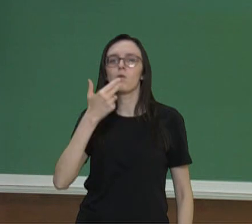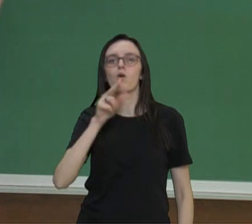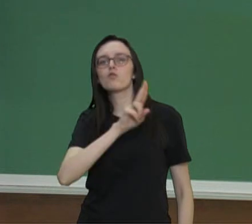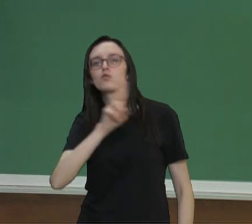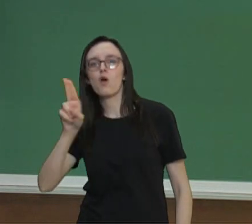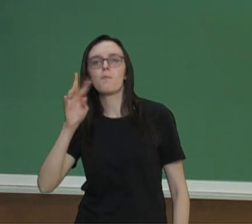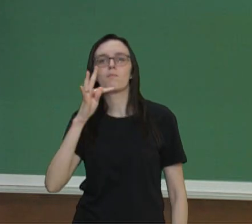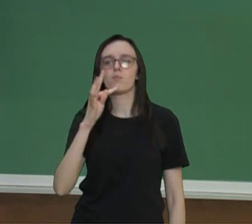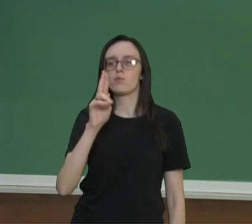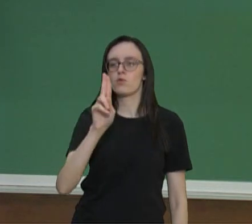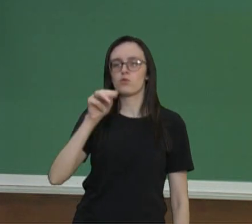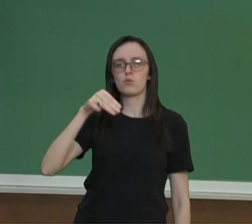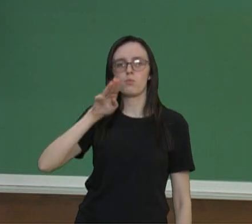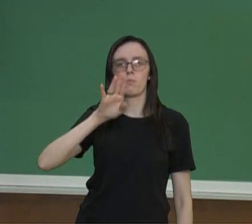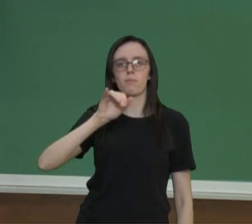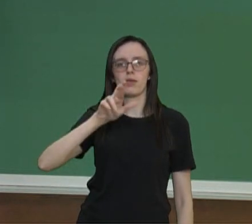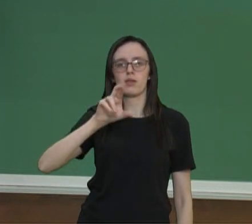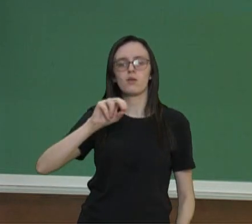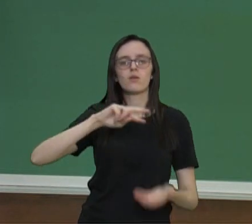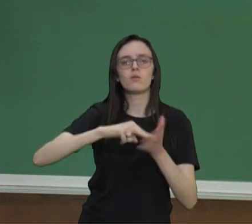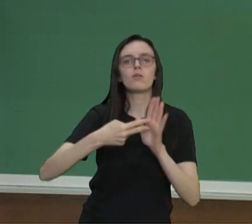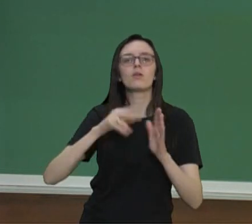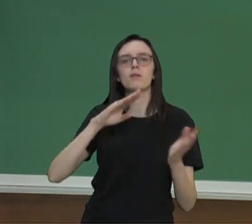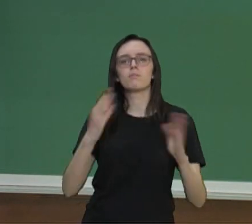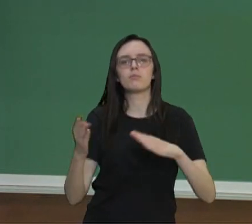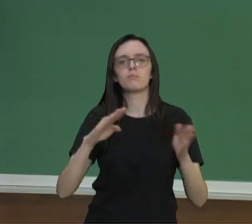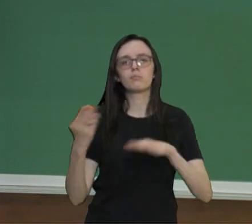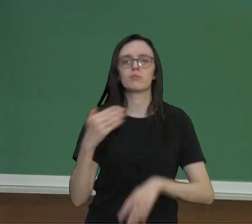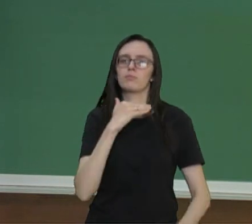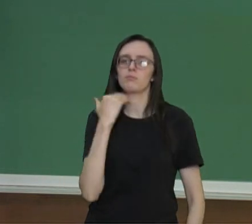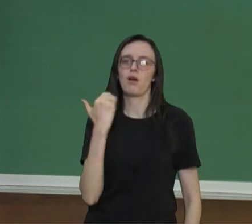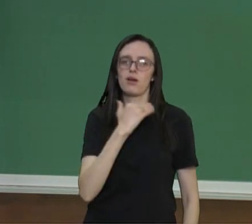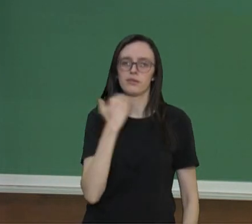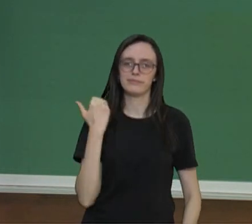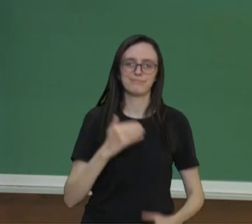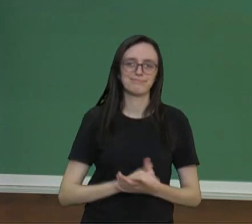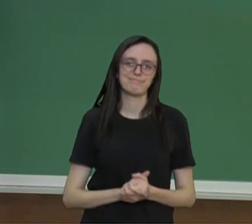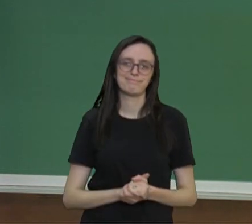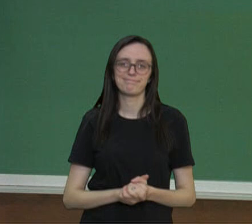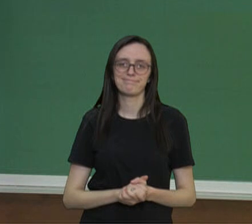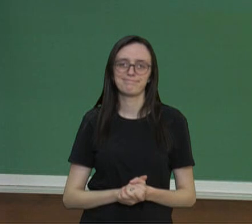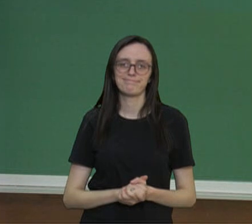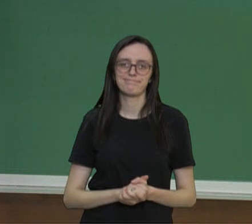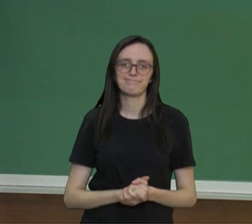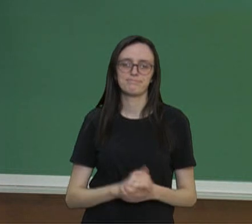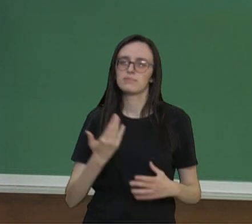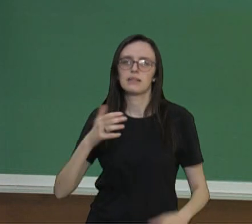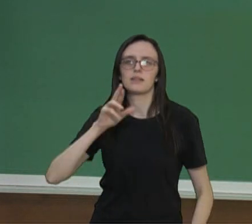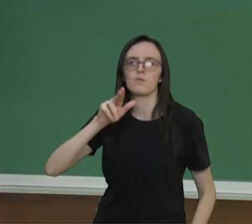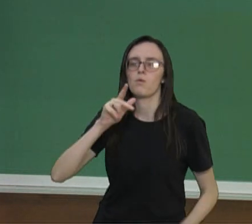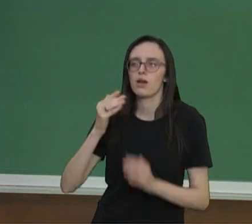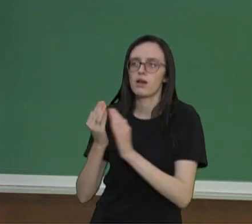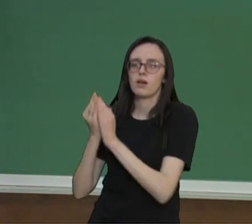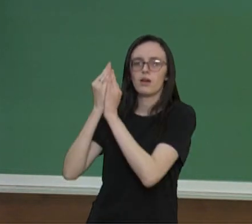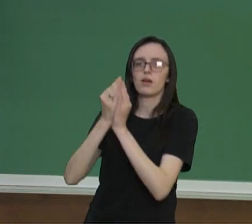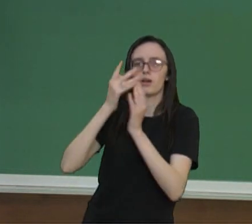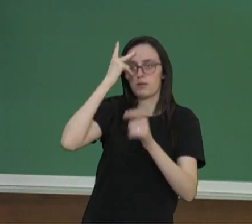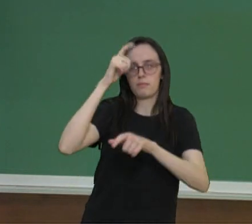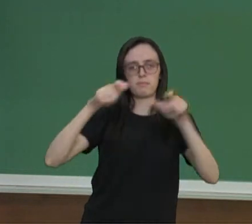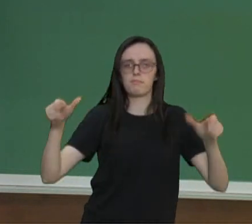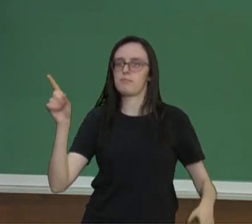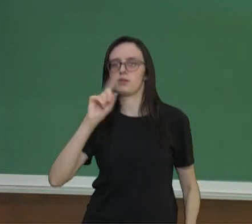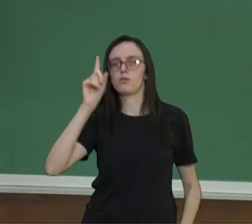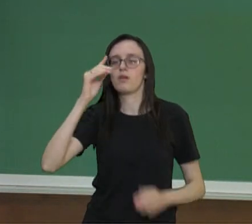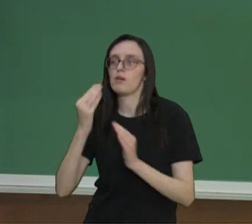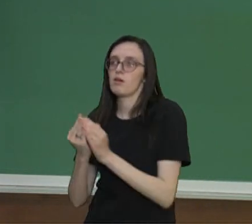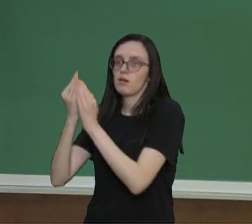apelido de tumbeiro, referência à tumba, à morte. Então, não era um transporte de pessoas, era um